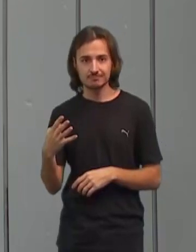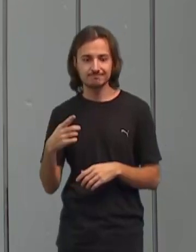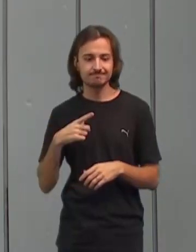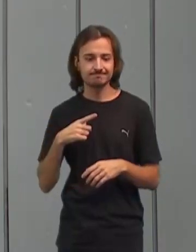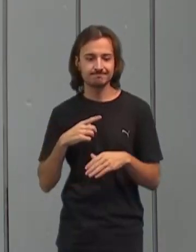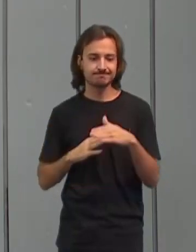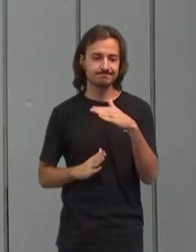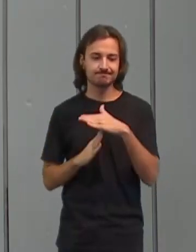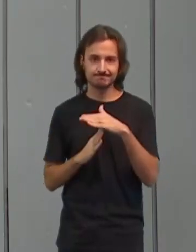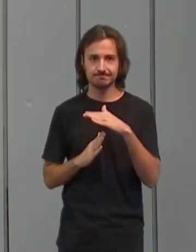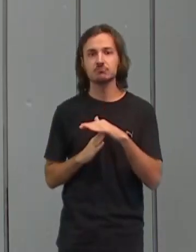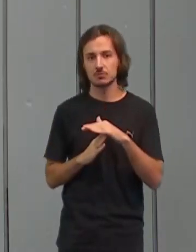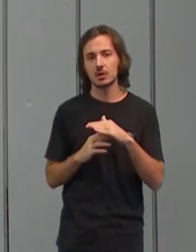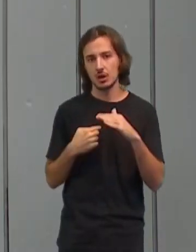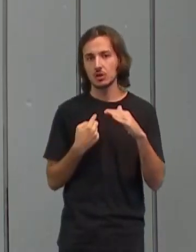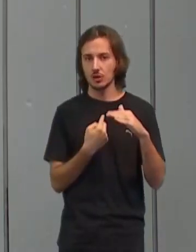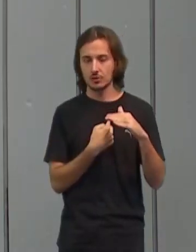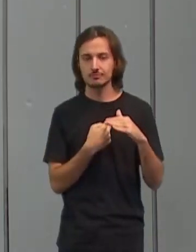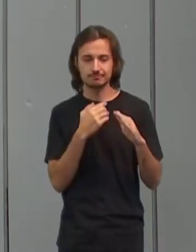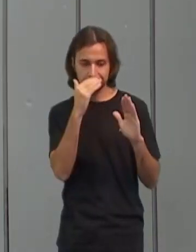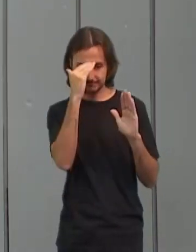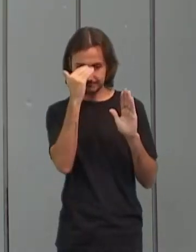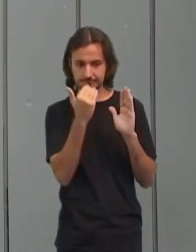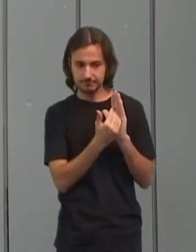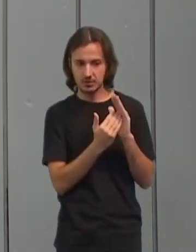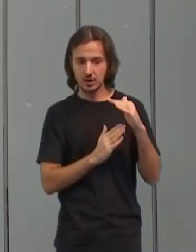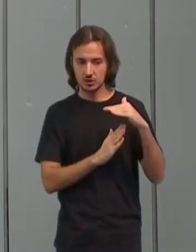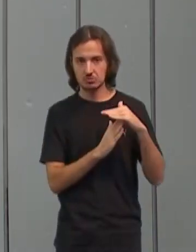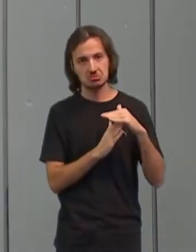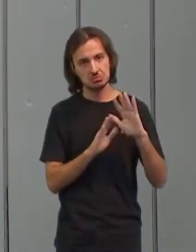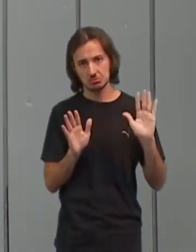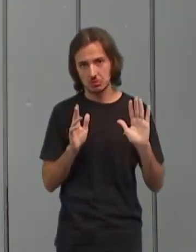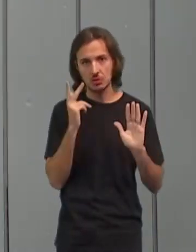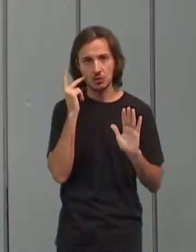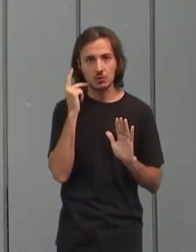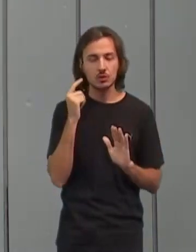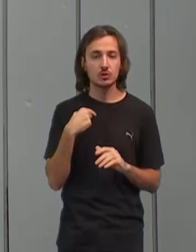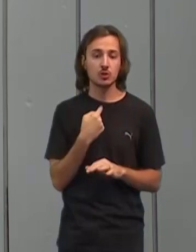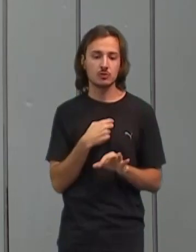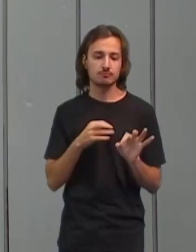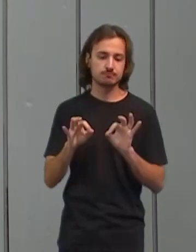essa gestão. Então, nós estamos preparando uma mensagem que vai vir para cá,